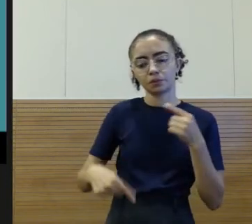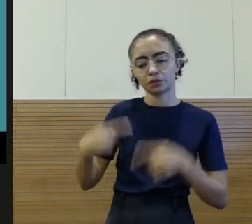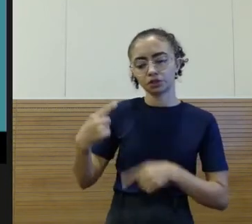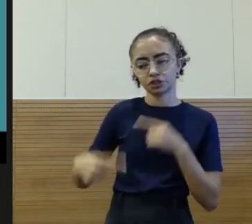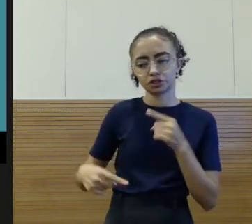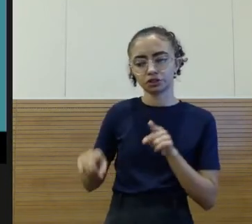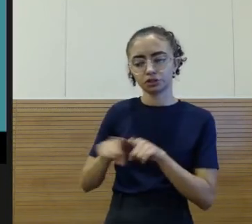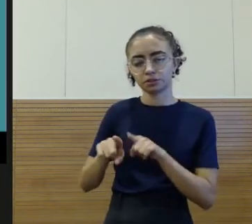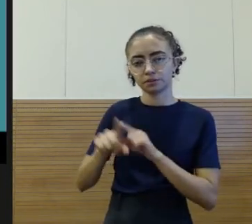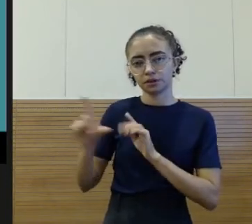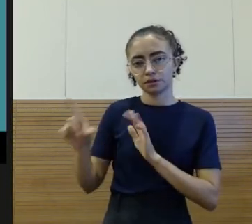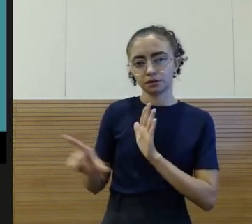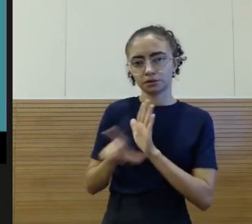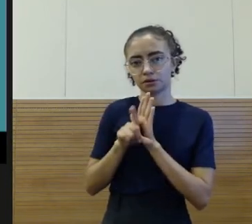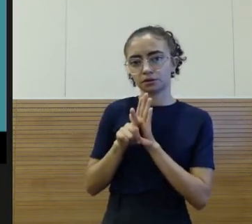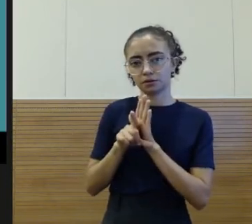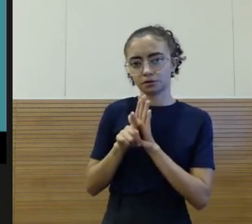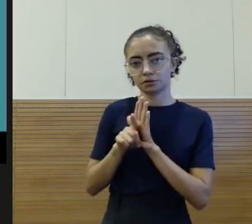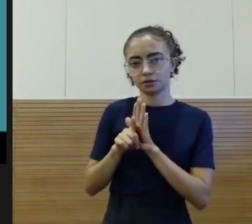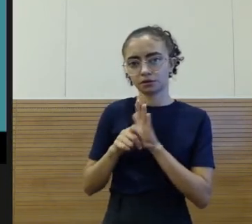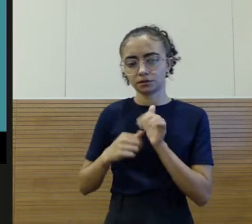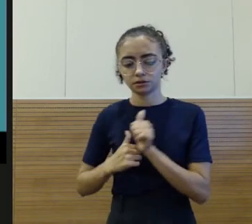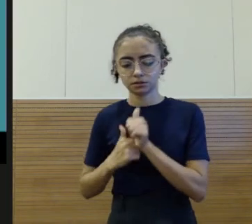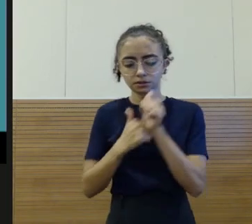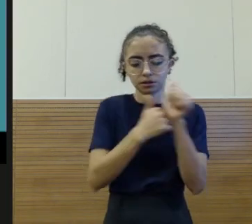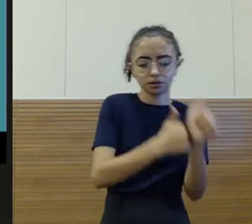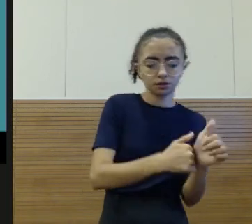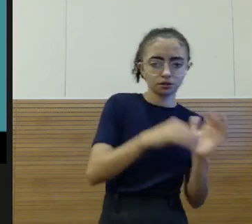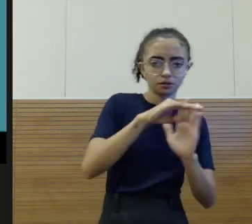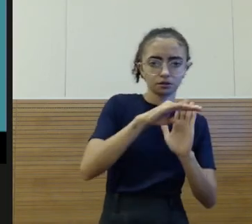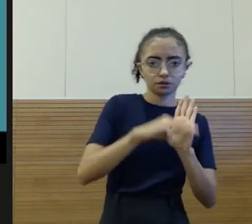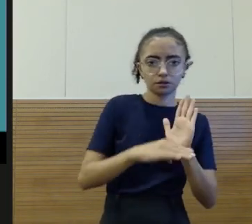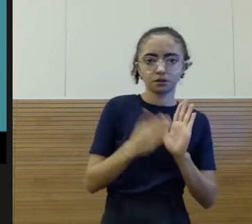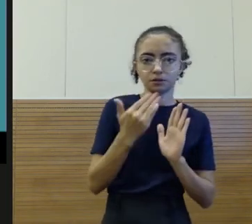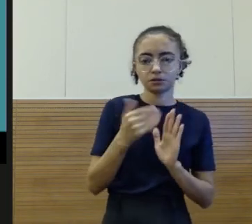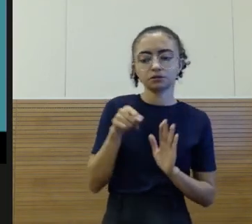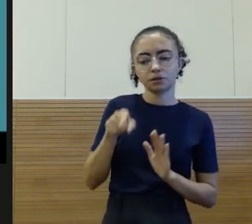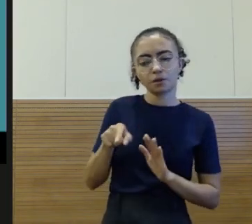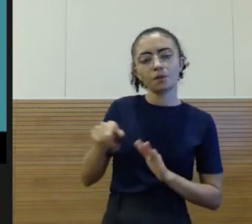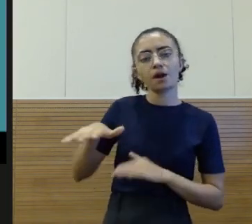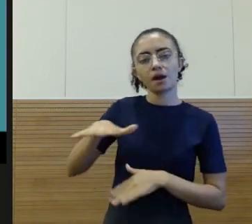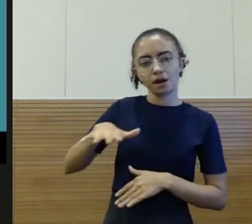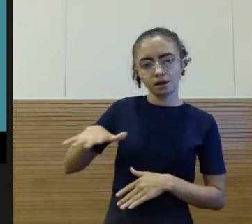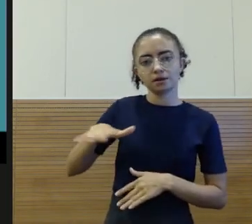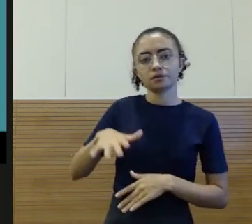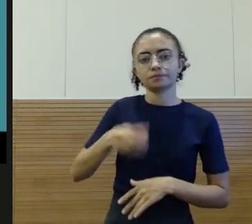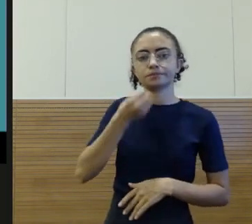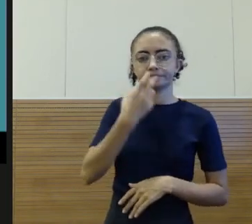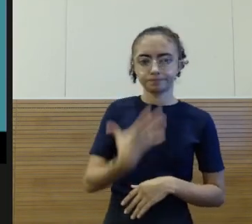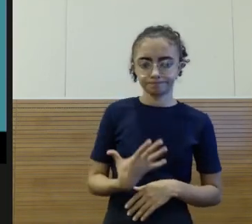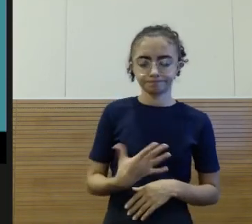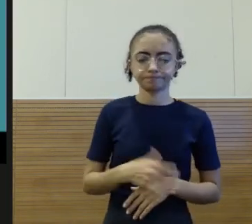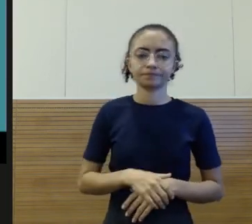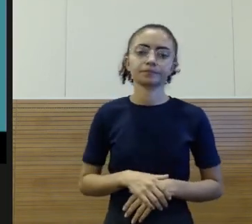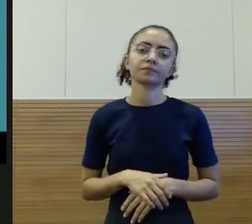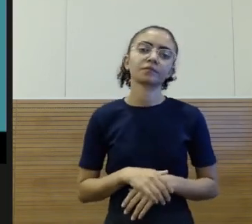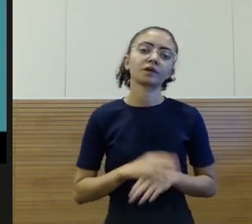estão alinhadas nos guias alimentares. Então, aí temos um ambiente favorável. Sigamos com os